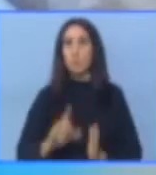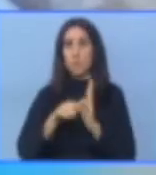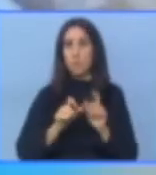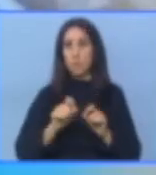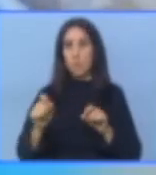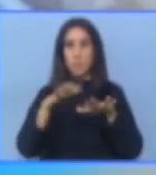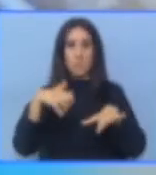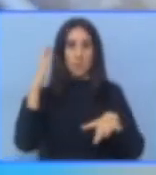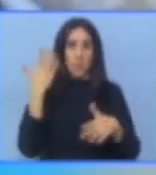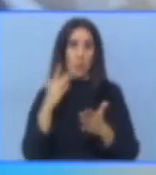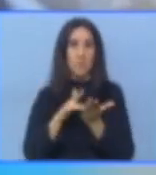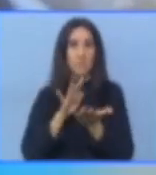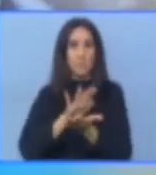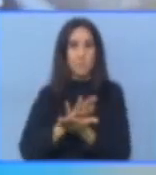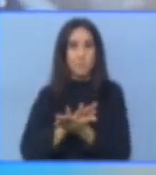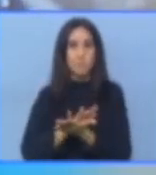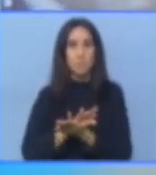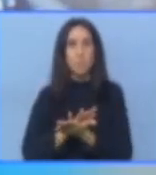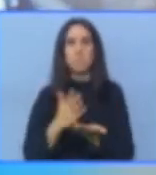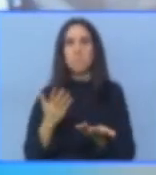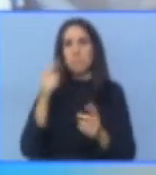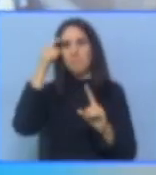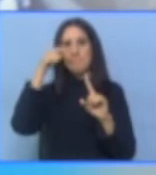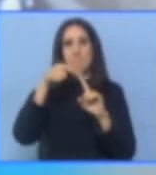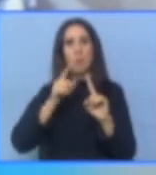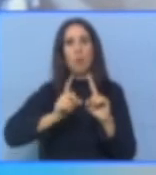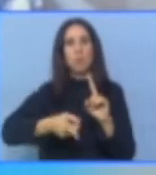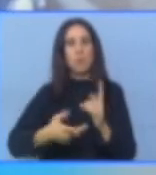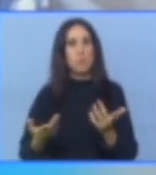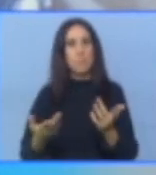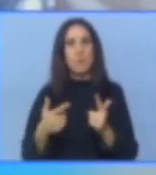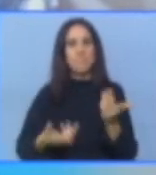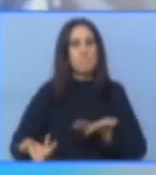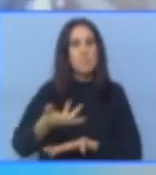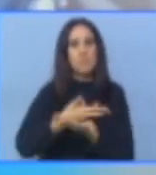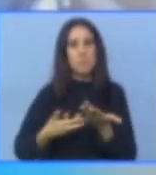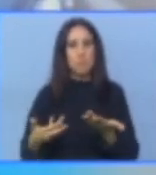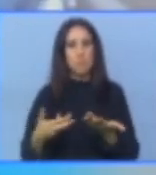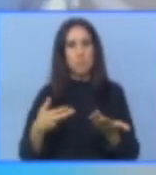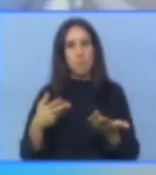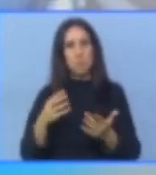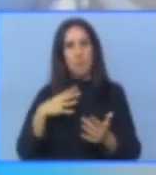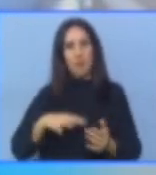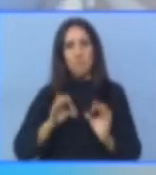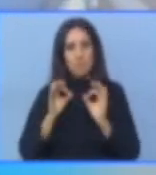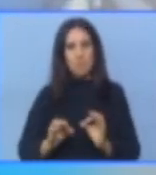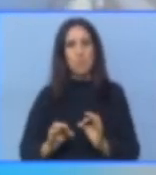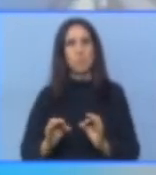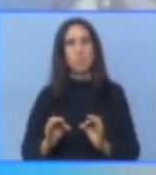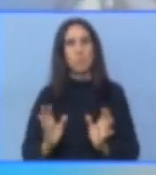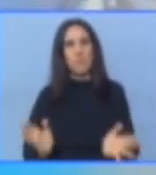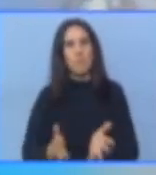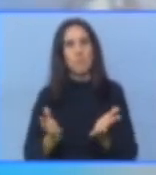e agora a publicação do livro, que papel é que tem para o dinamismo que quer, por certo, imprimir na